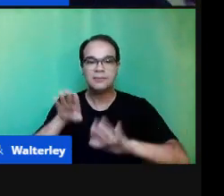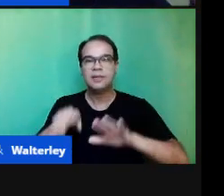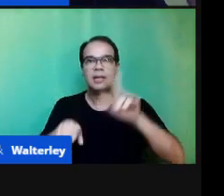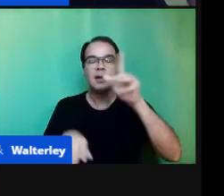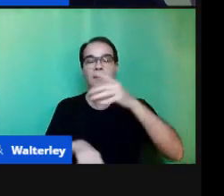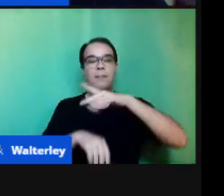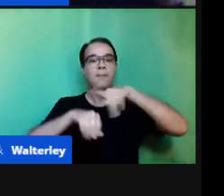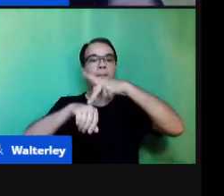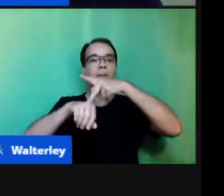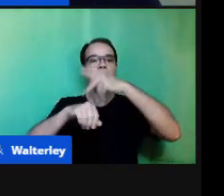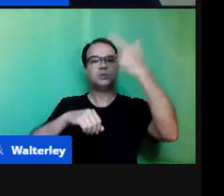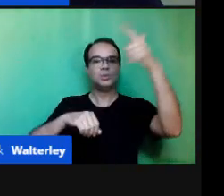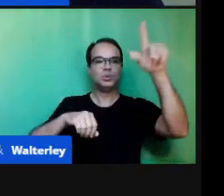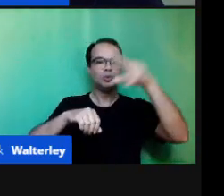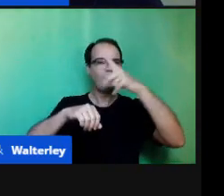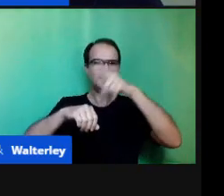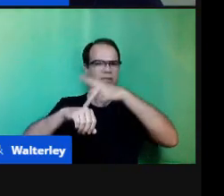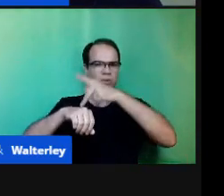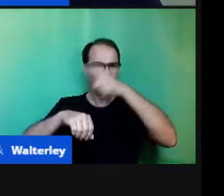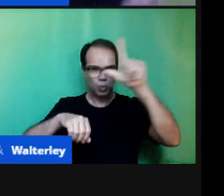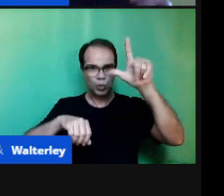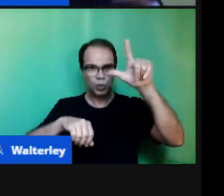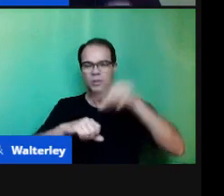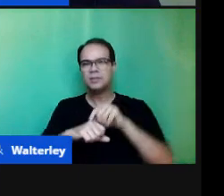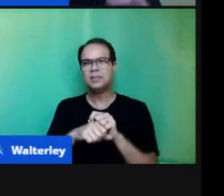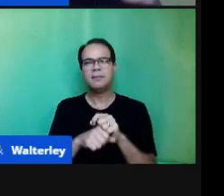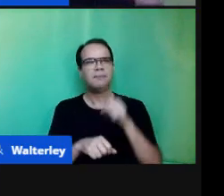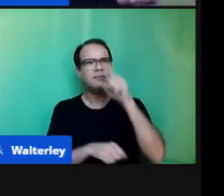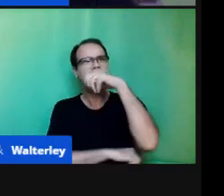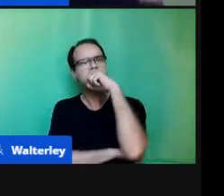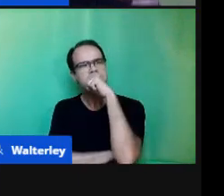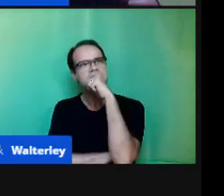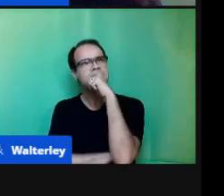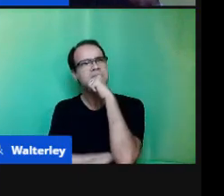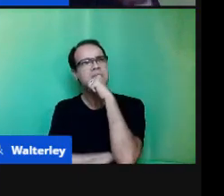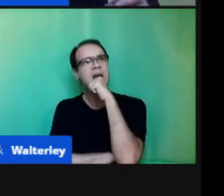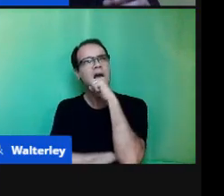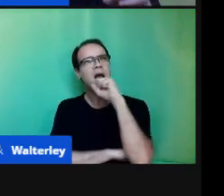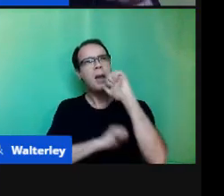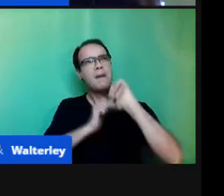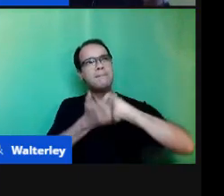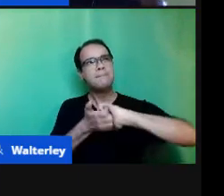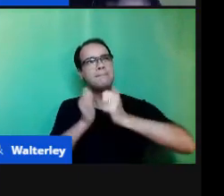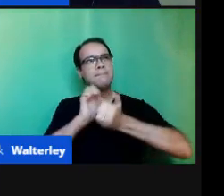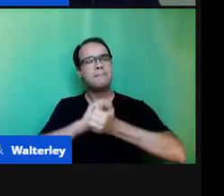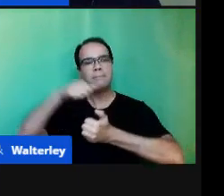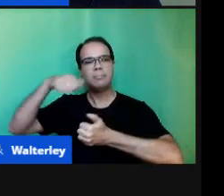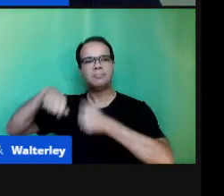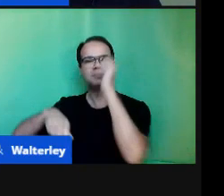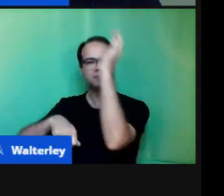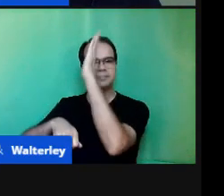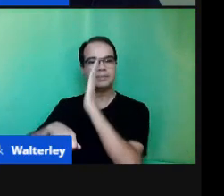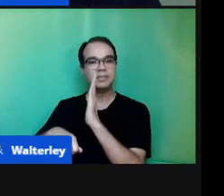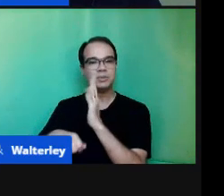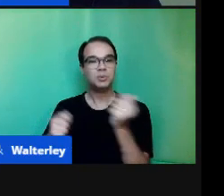países, de outras culturas, para a sua própria realidade. E a gente vai trabalhar muito em cima disso.